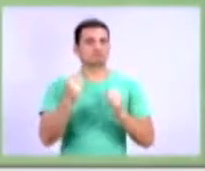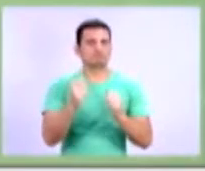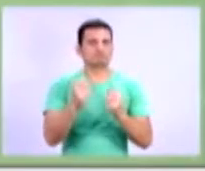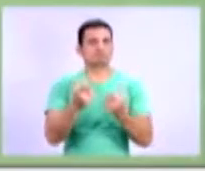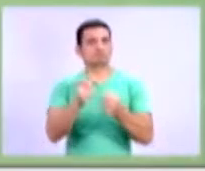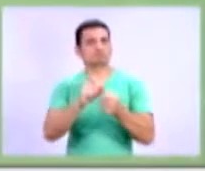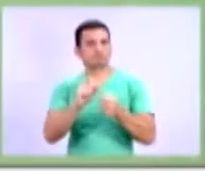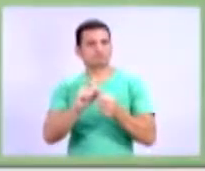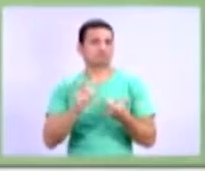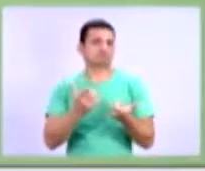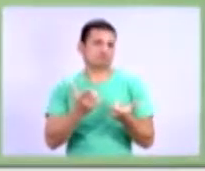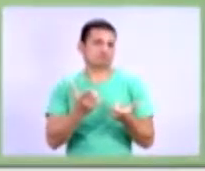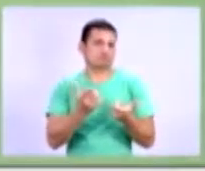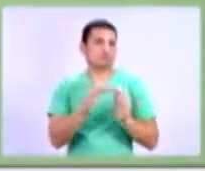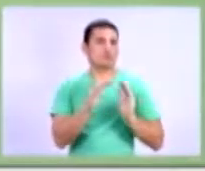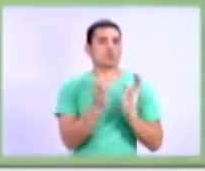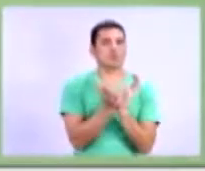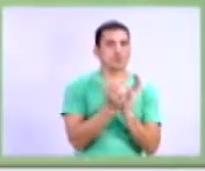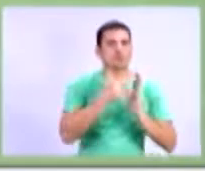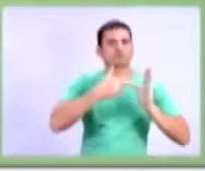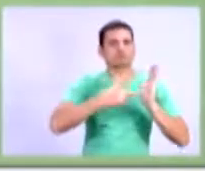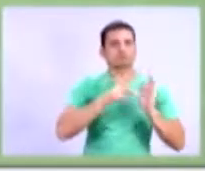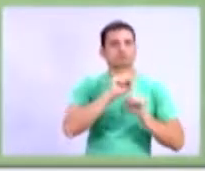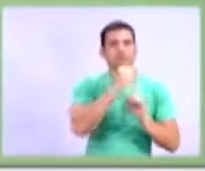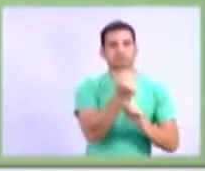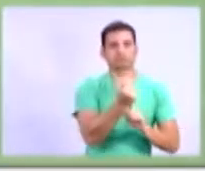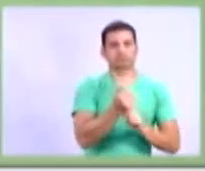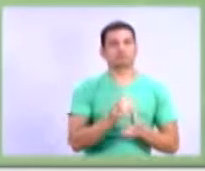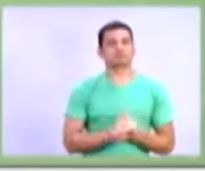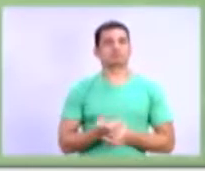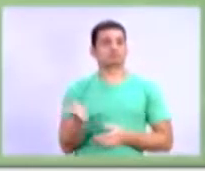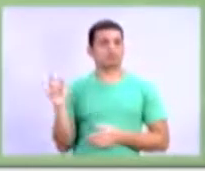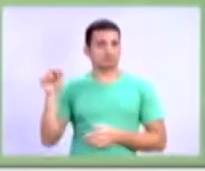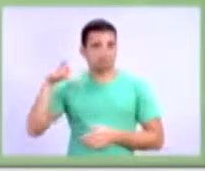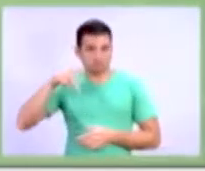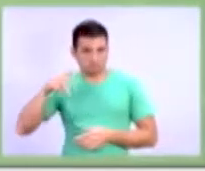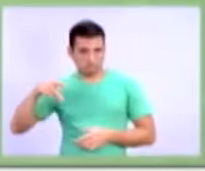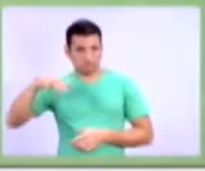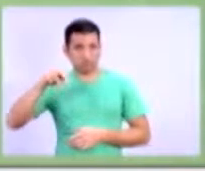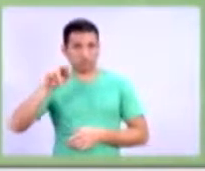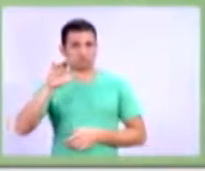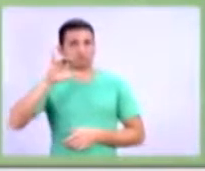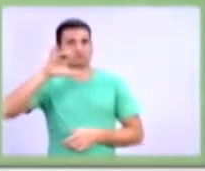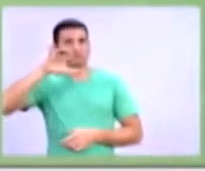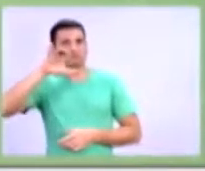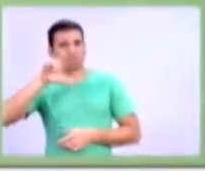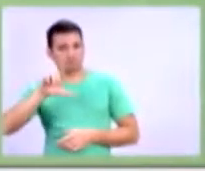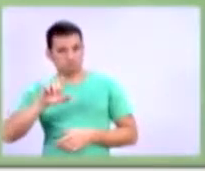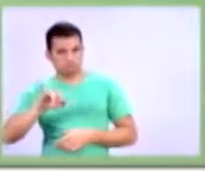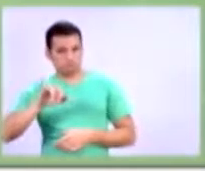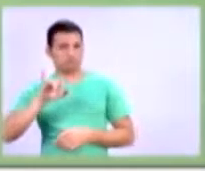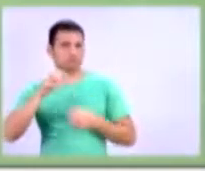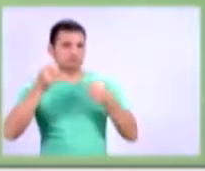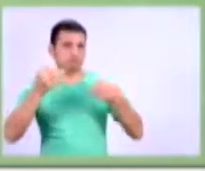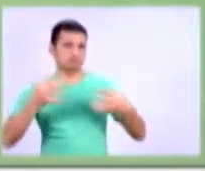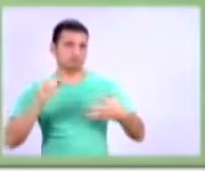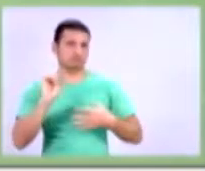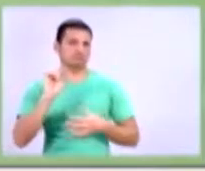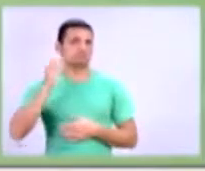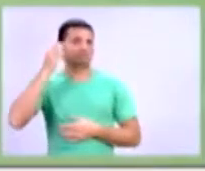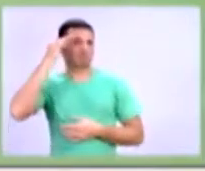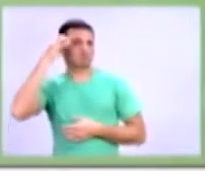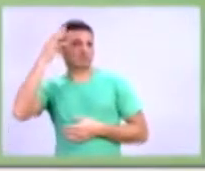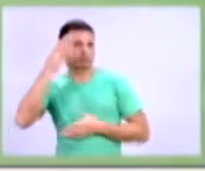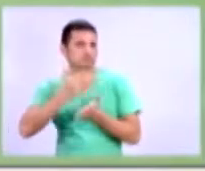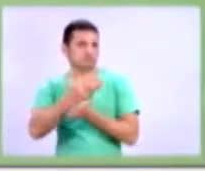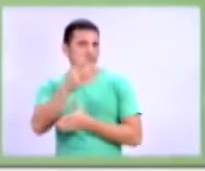fazer sobre a nossa moralidade social? O professor Marcilei vai falar para a gente um pouco sobre essa reflexão a partir dos